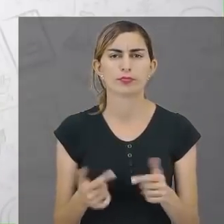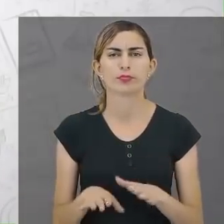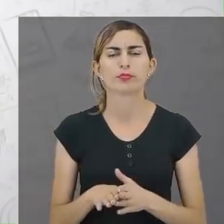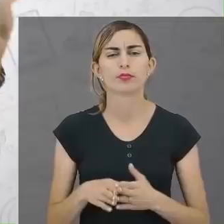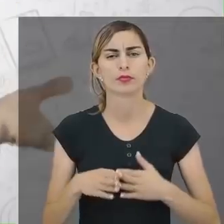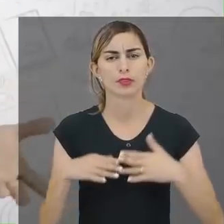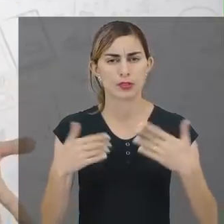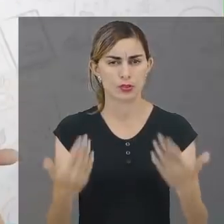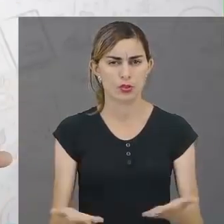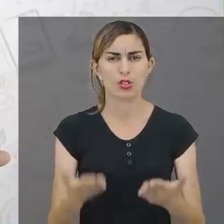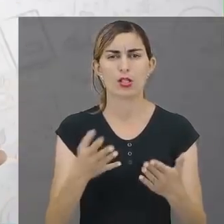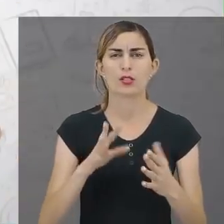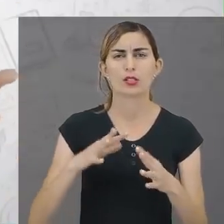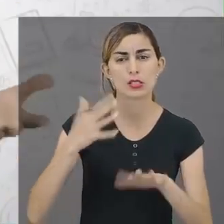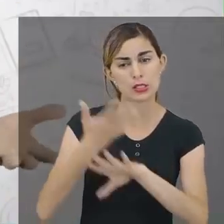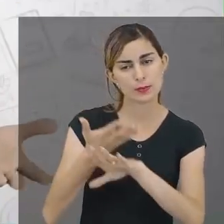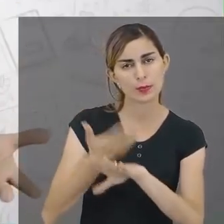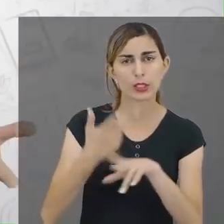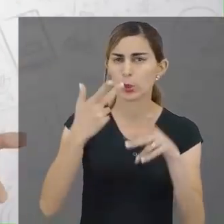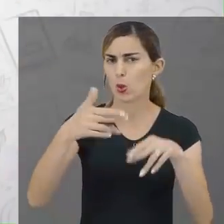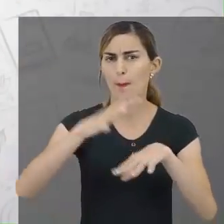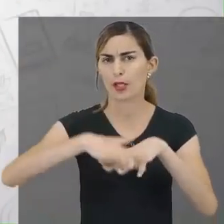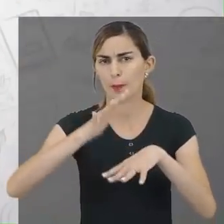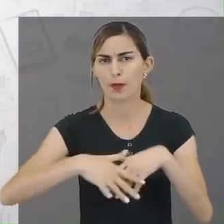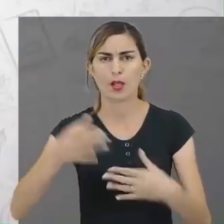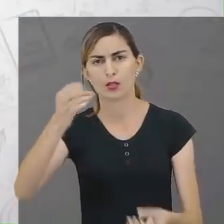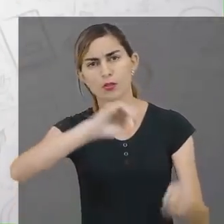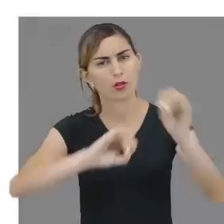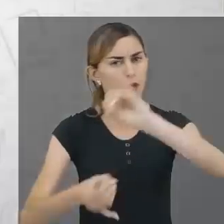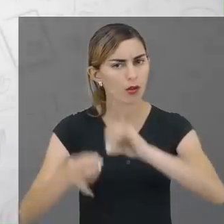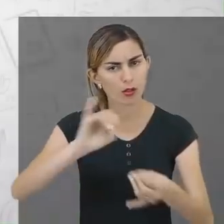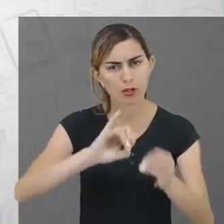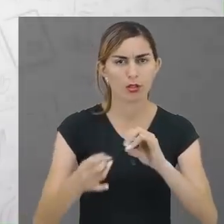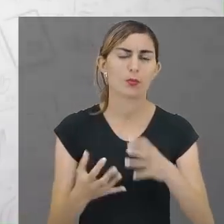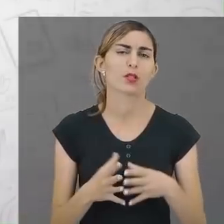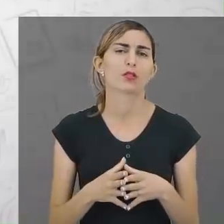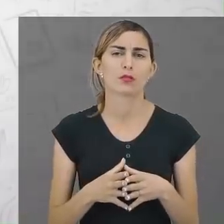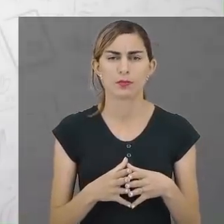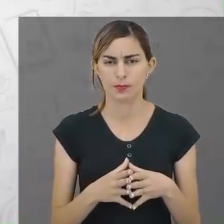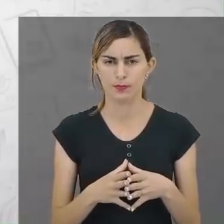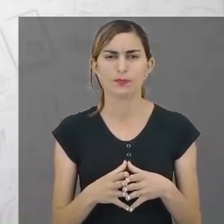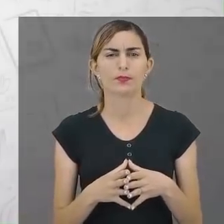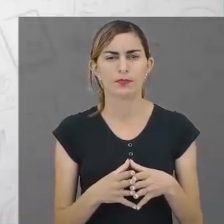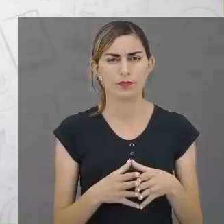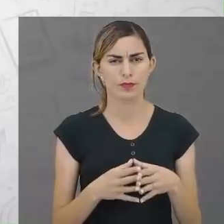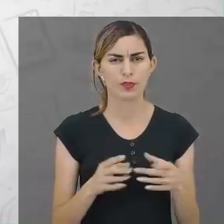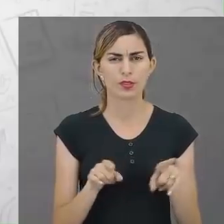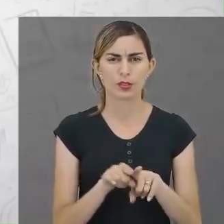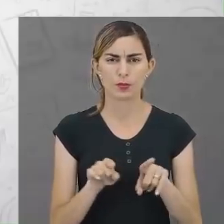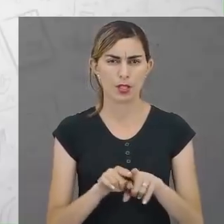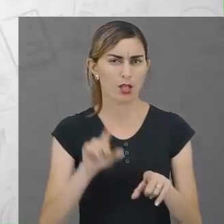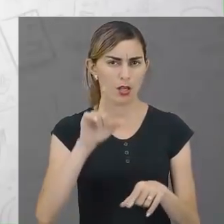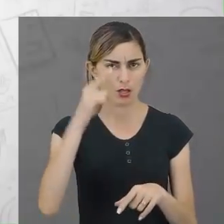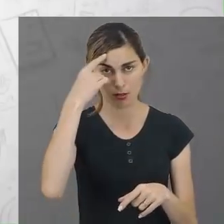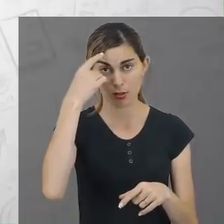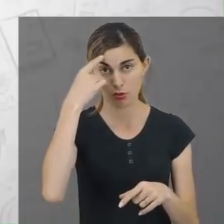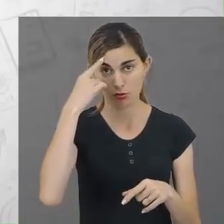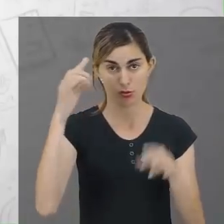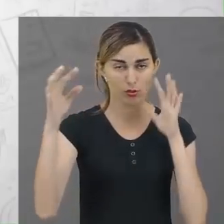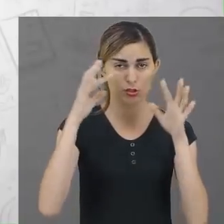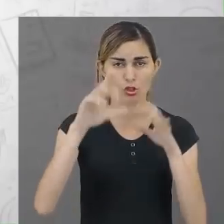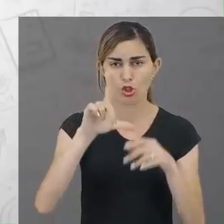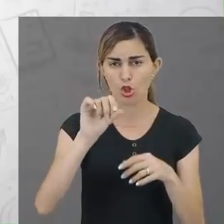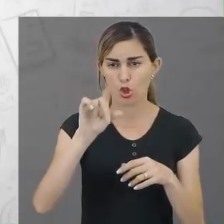as disciplinas fundamentais, matemática, química e física. Com o domínio do raciocínio lógico, o aluno vai